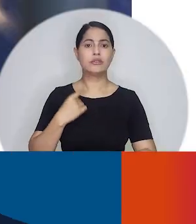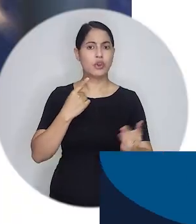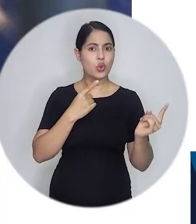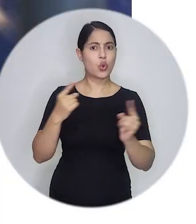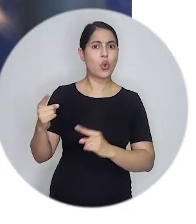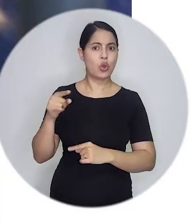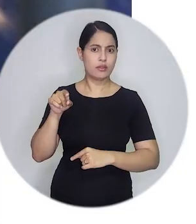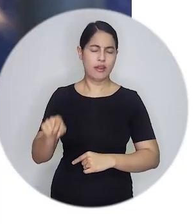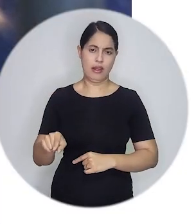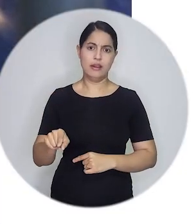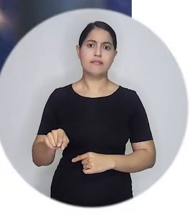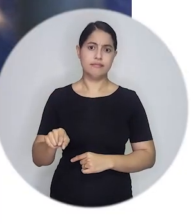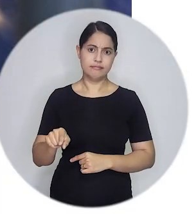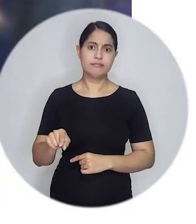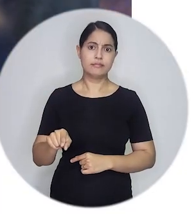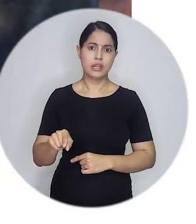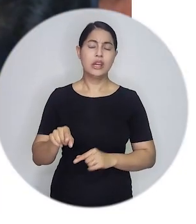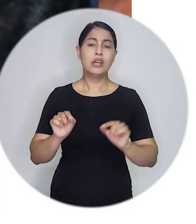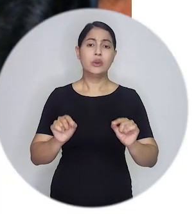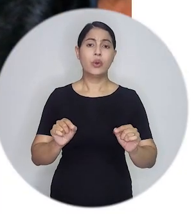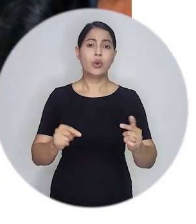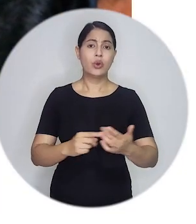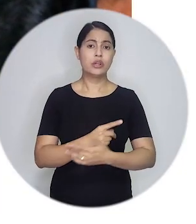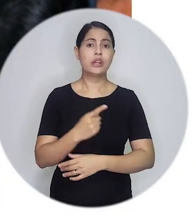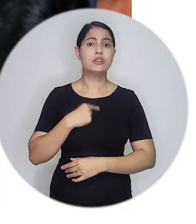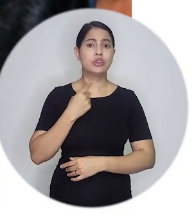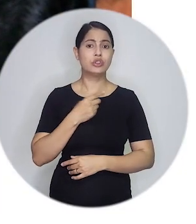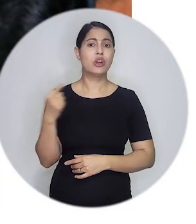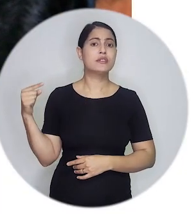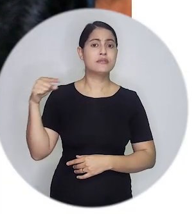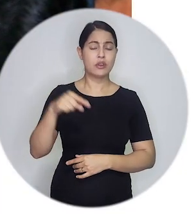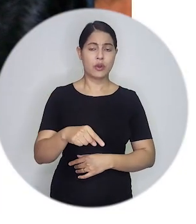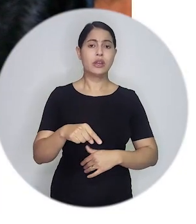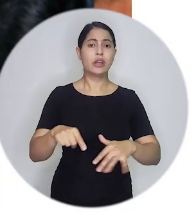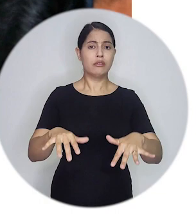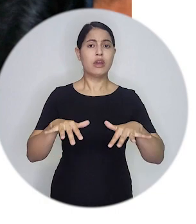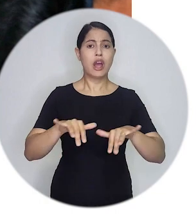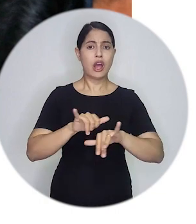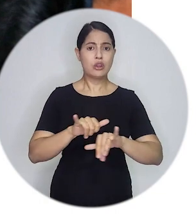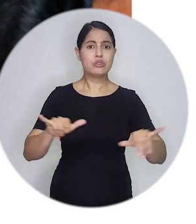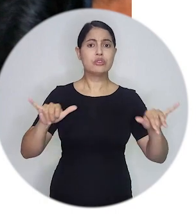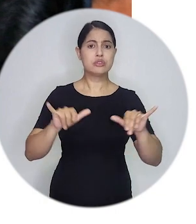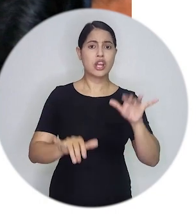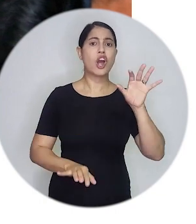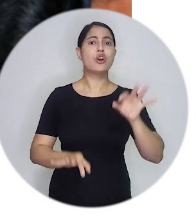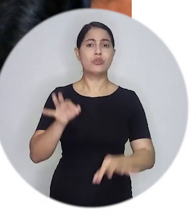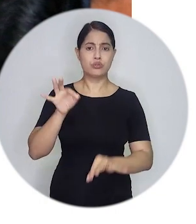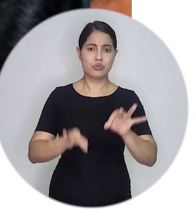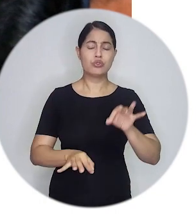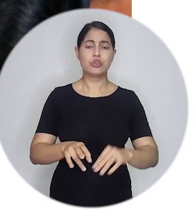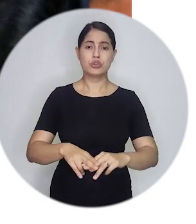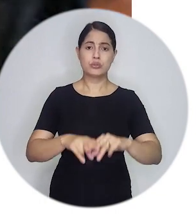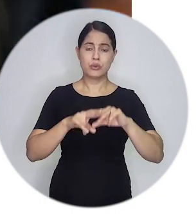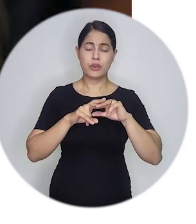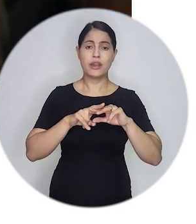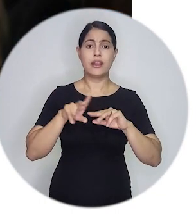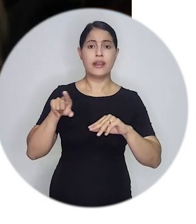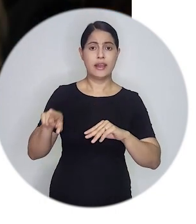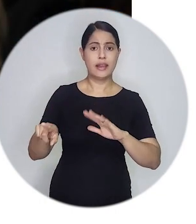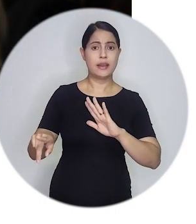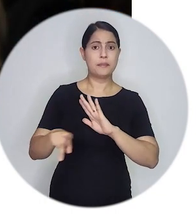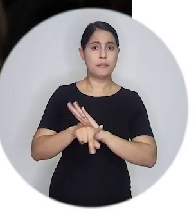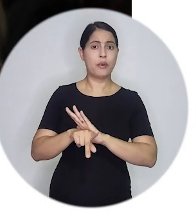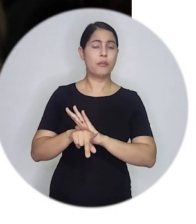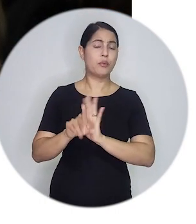injustiça cometida contra uma advogada e queremos também fazer justiça dizendo que nós